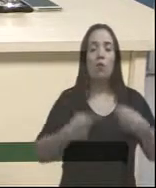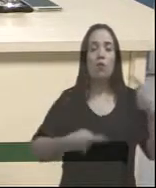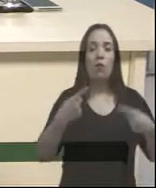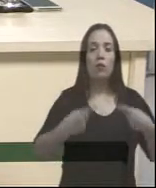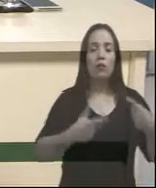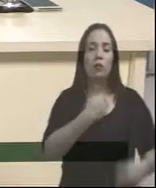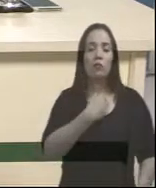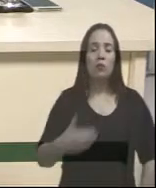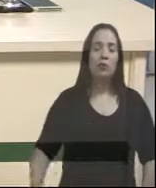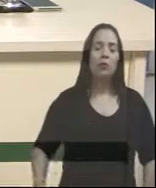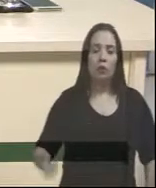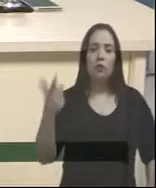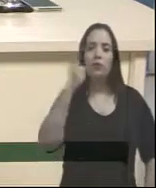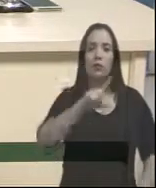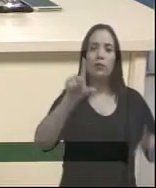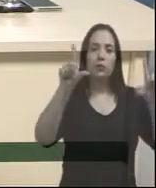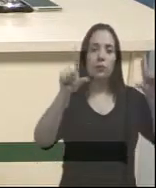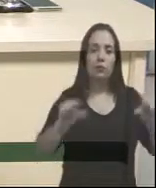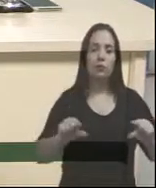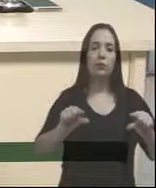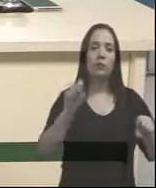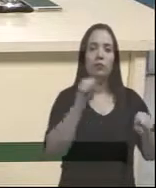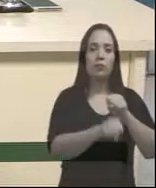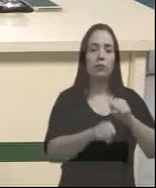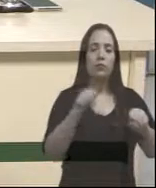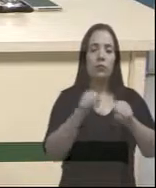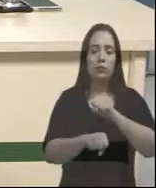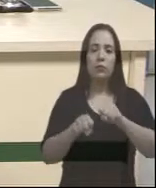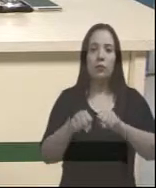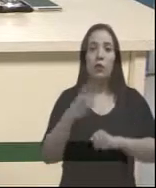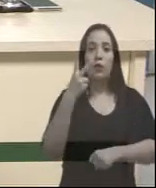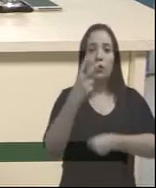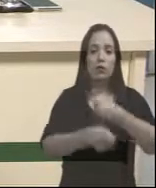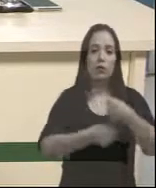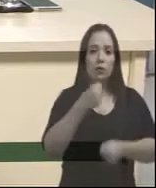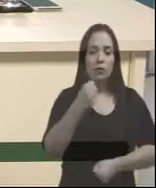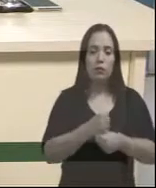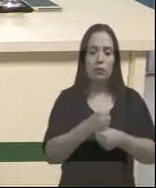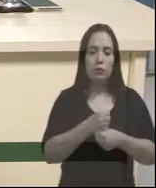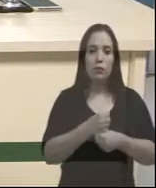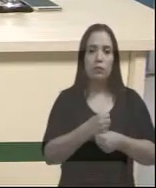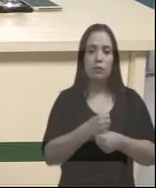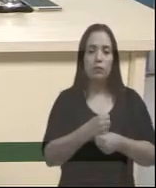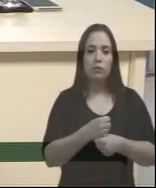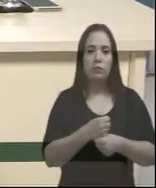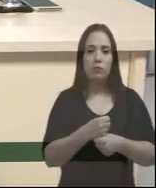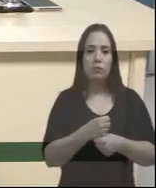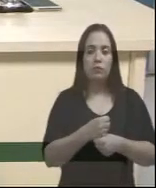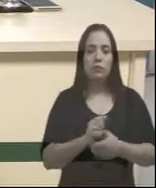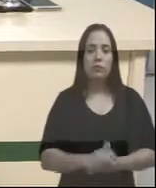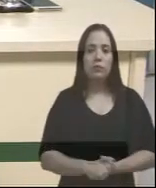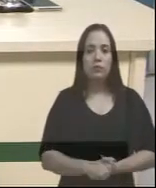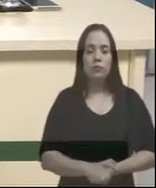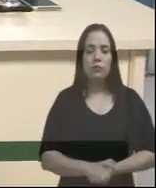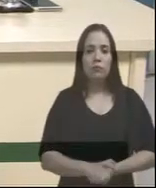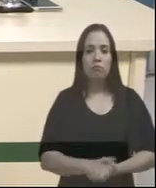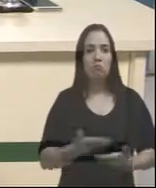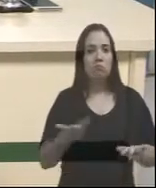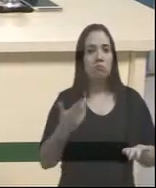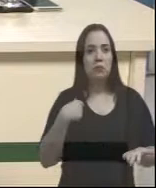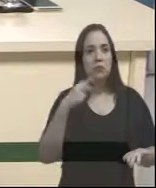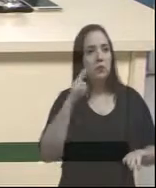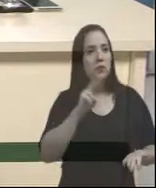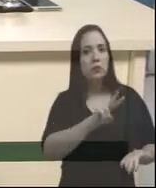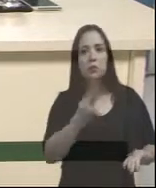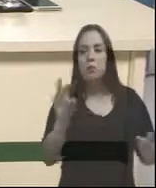pública, conseguiu diminuir o número de assassinatos. E 2 anos seguidos. E baixar do número que ele tinha baixado. Eu nunca ouvi ninguém dizer